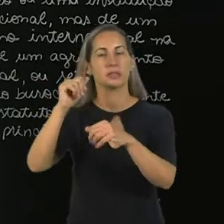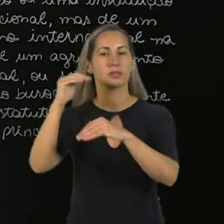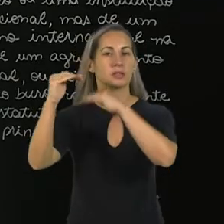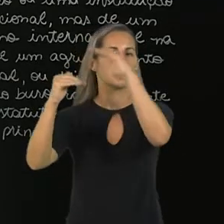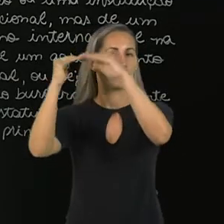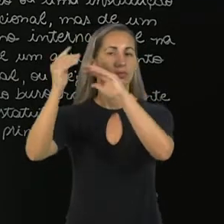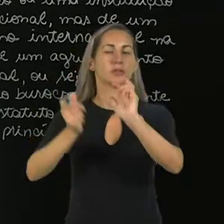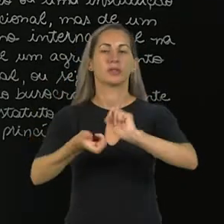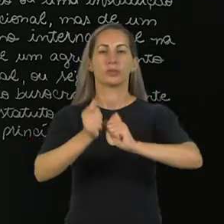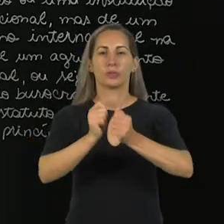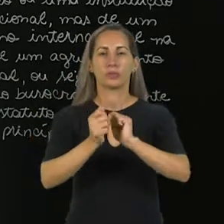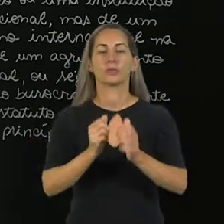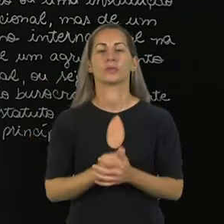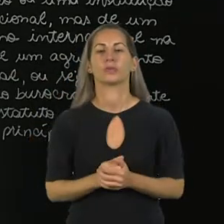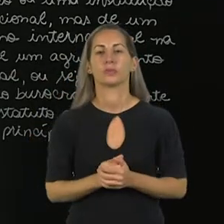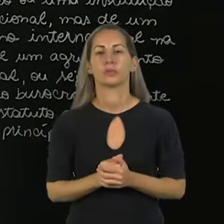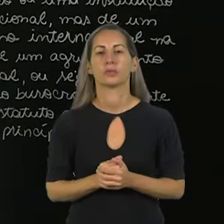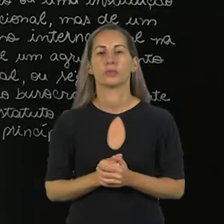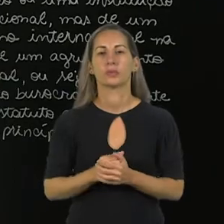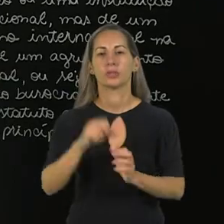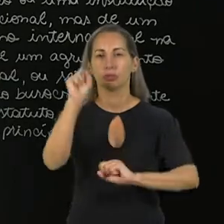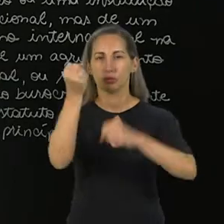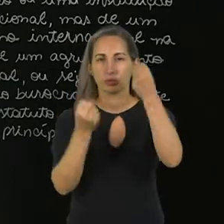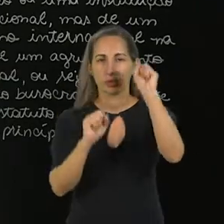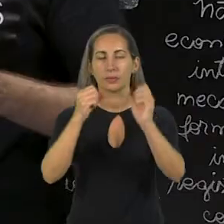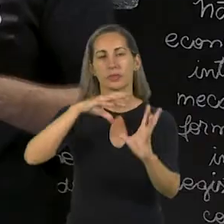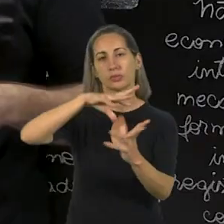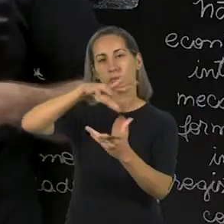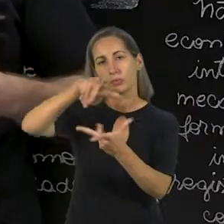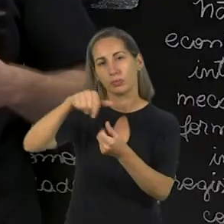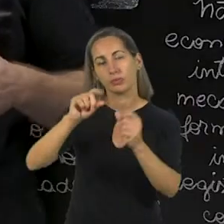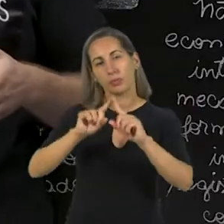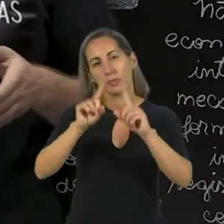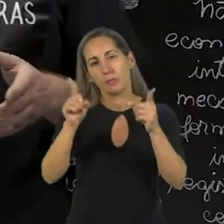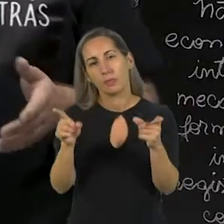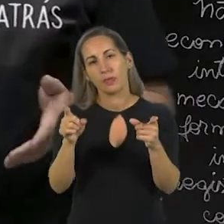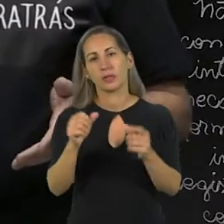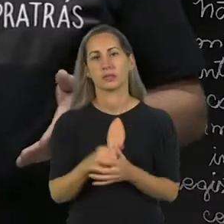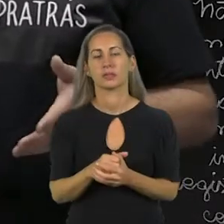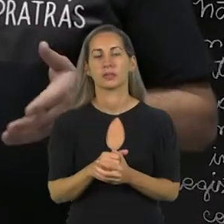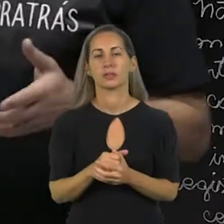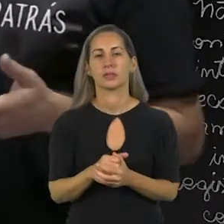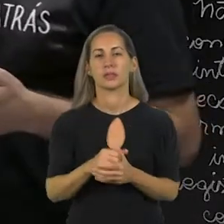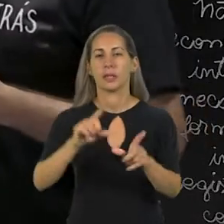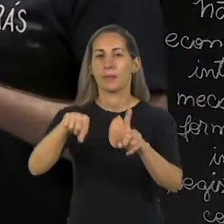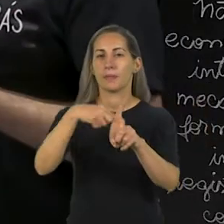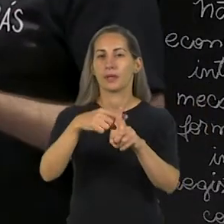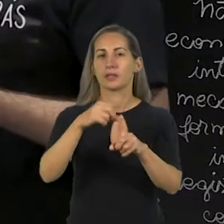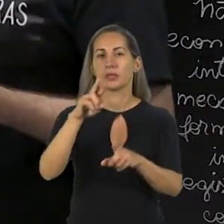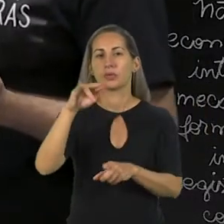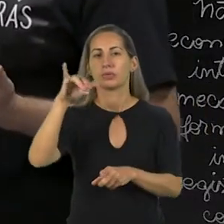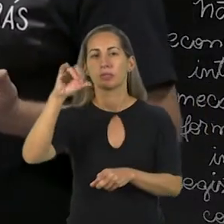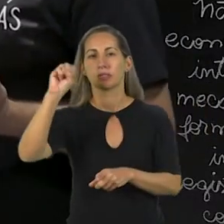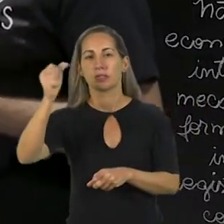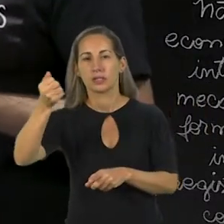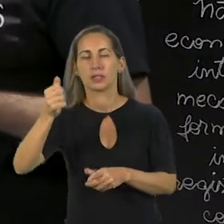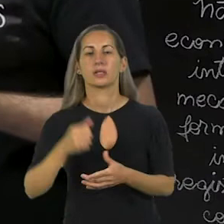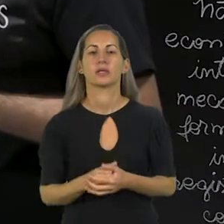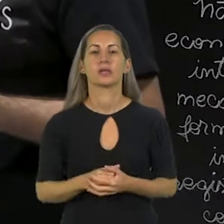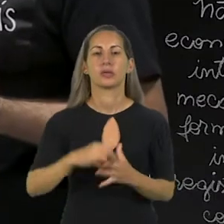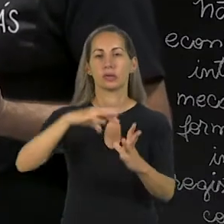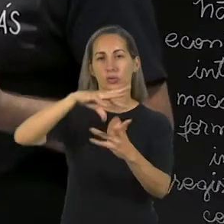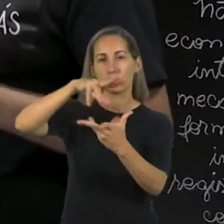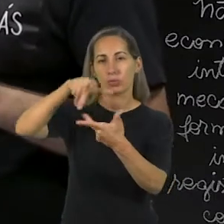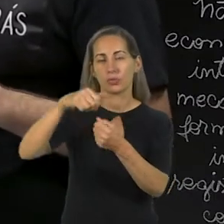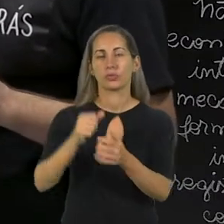desenvolvidos economicamente e industrialmente do mundo, mais a Rússia. Dessa maneira, então, ele é um grupo